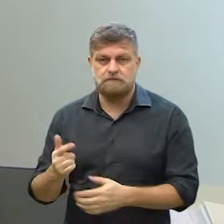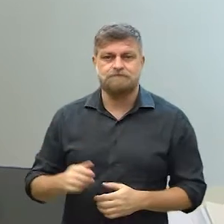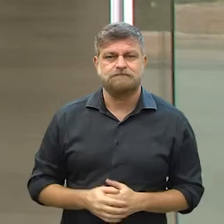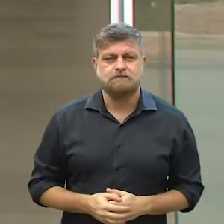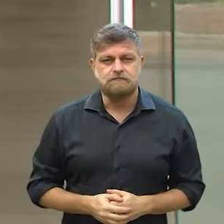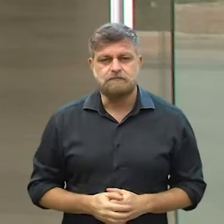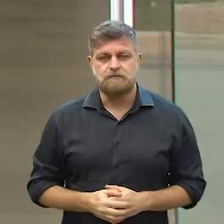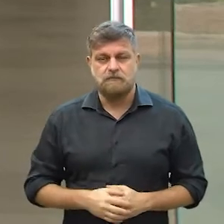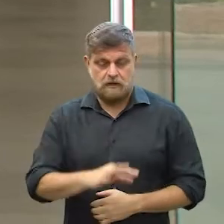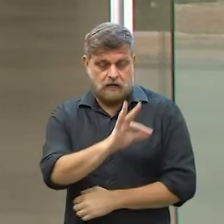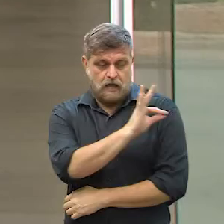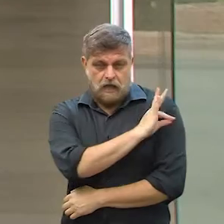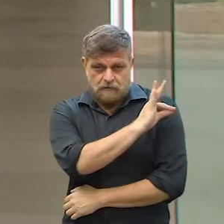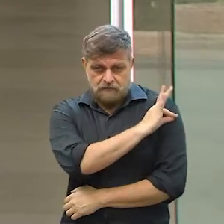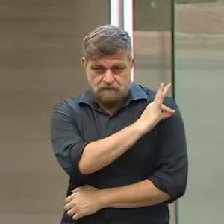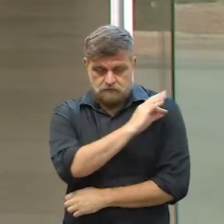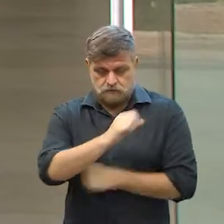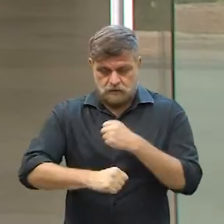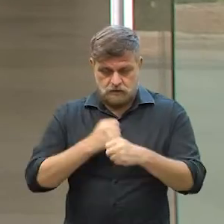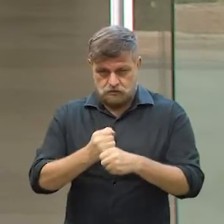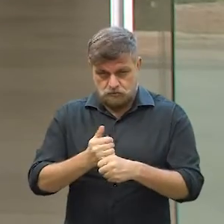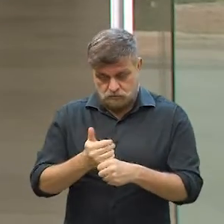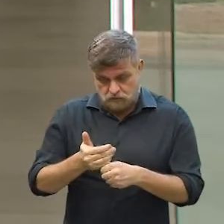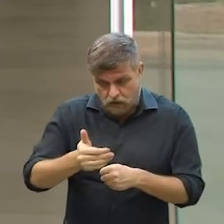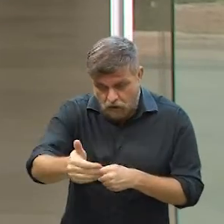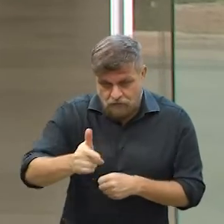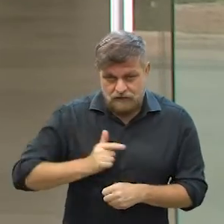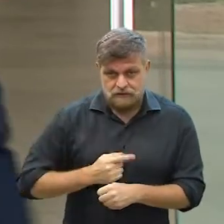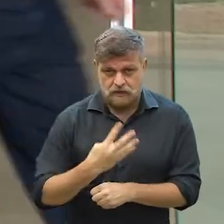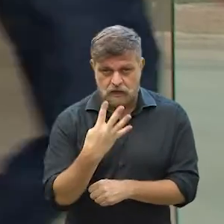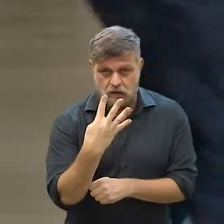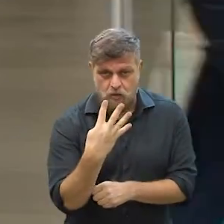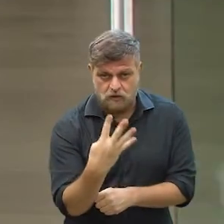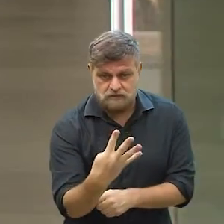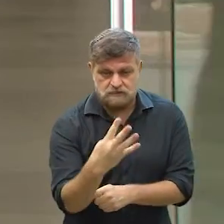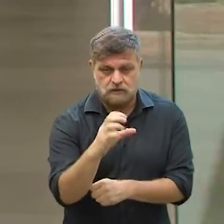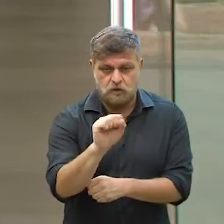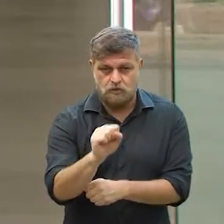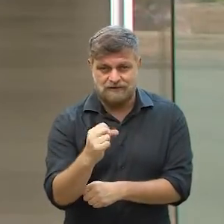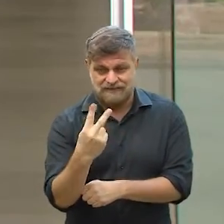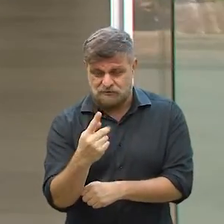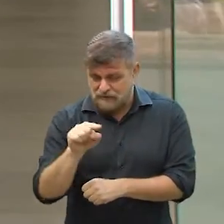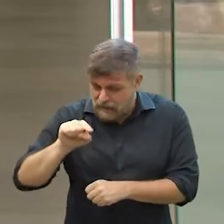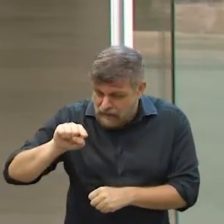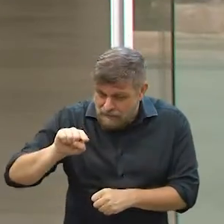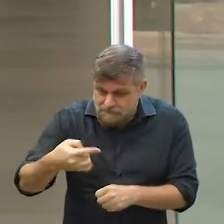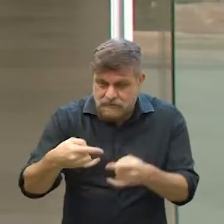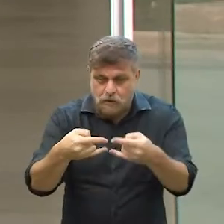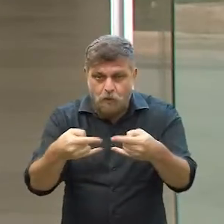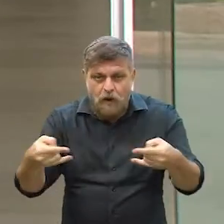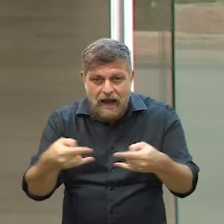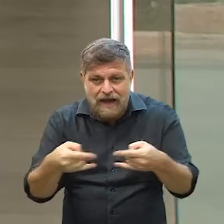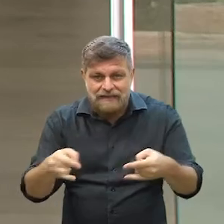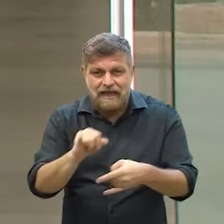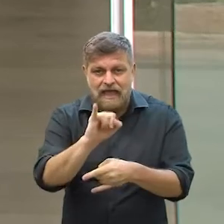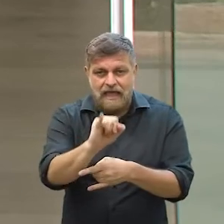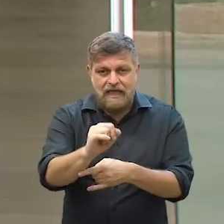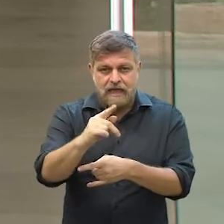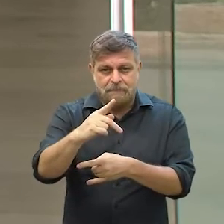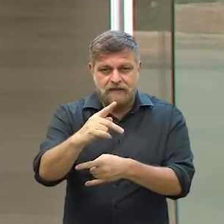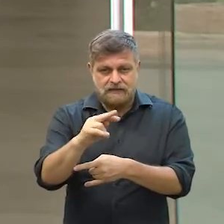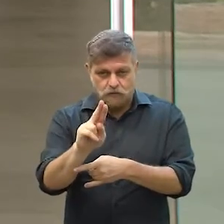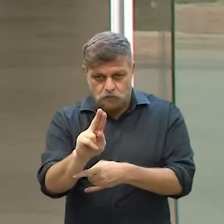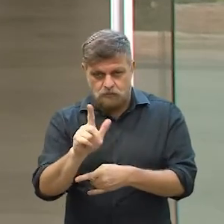fazer o pagamento a Prefeitura de Campinas vai entregar este ano mais de 482 mil carnês de IPTU